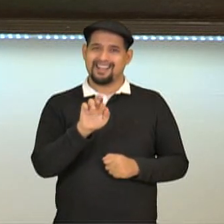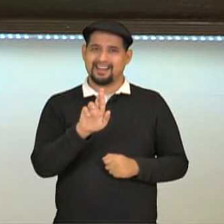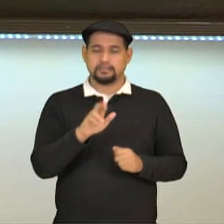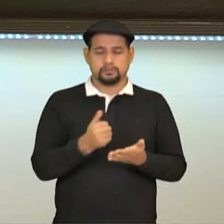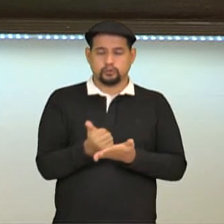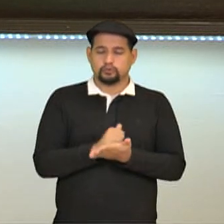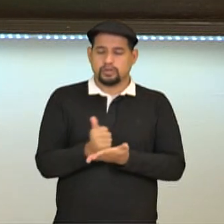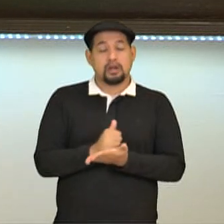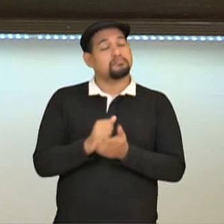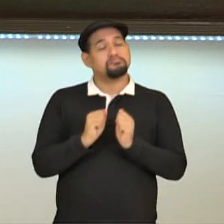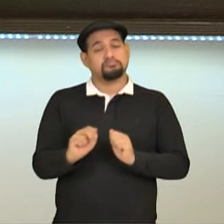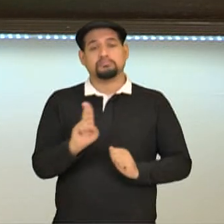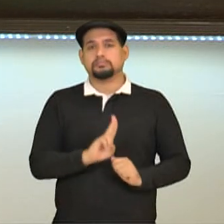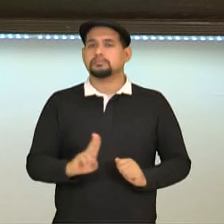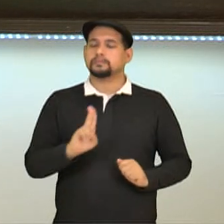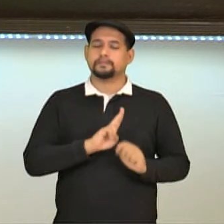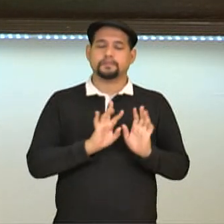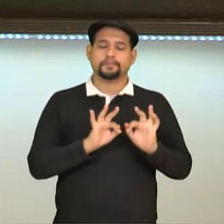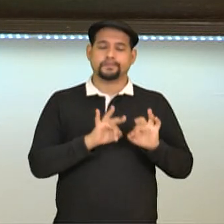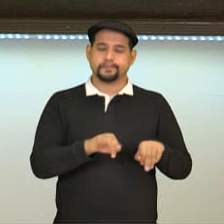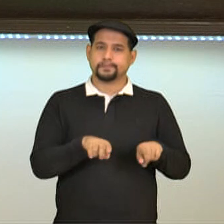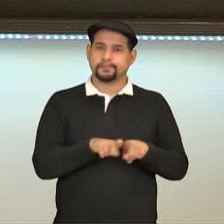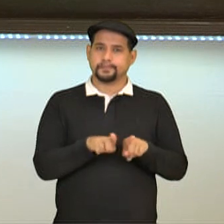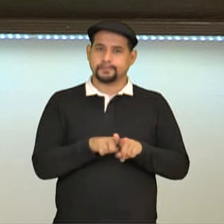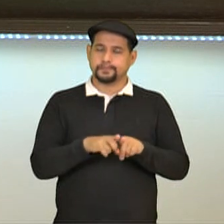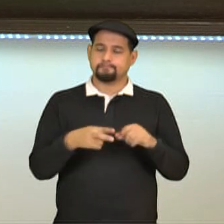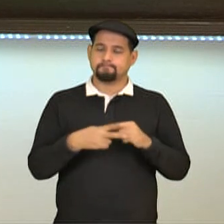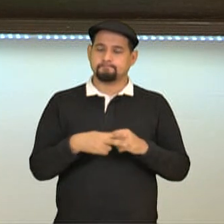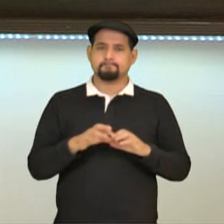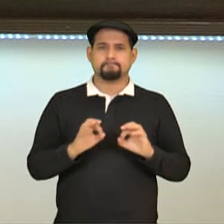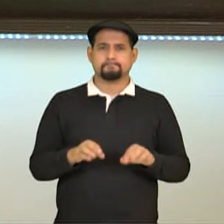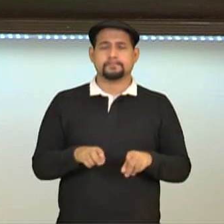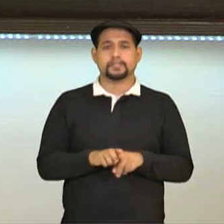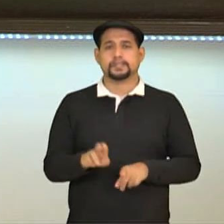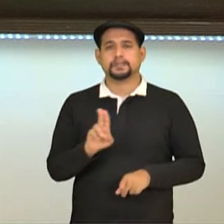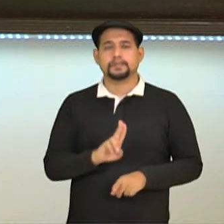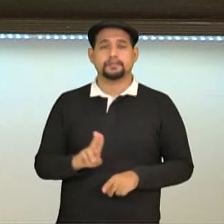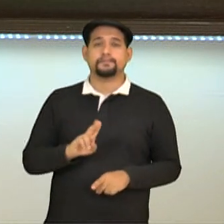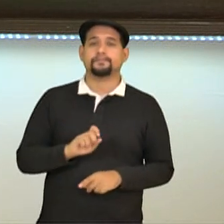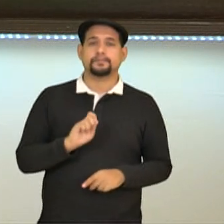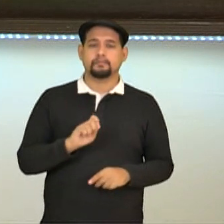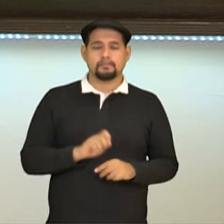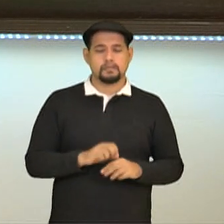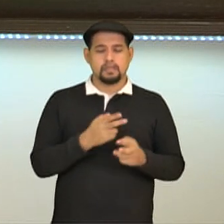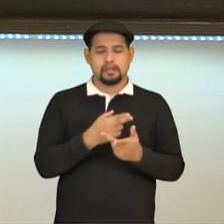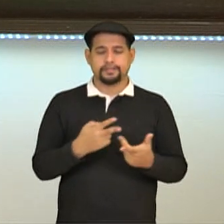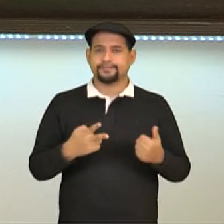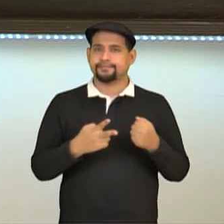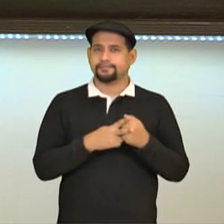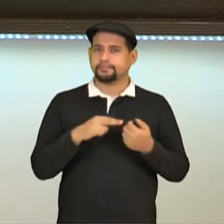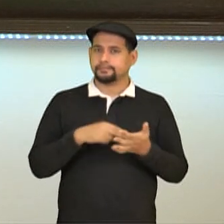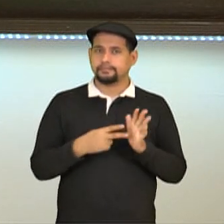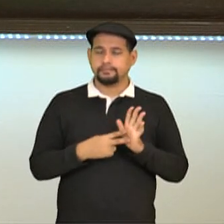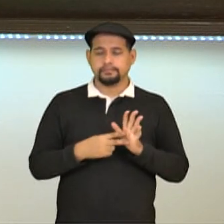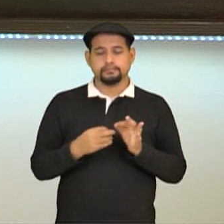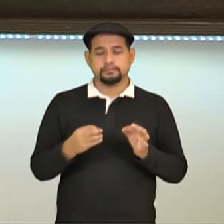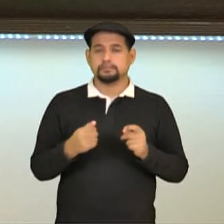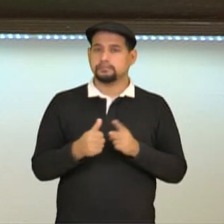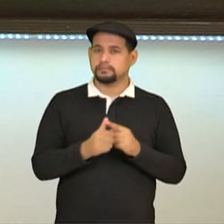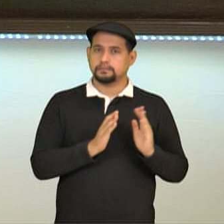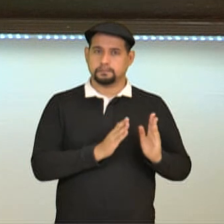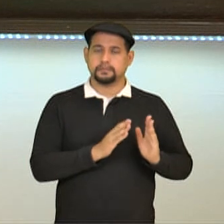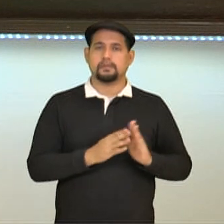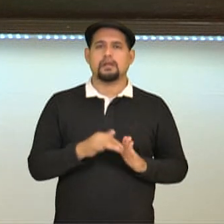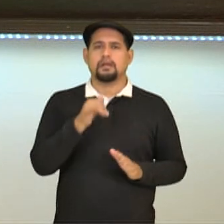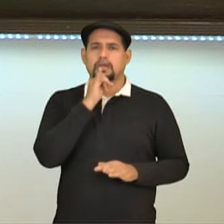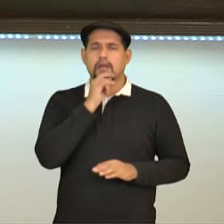né? Eu posso me apropriar ali do final da flexão verbal e aplicar também aos demais verbos que são regulares da primeira conjugação.